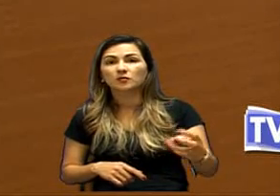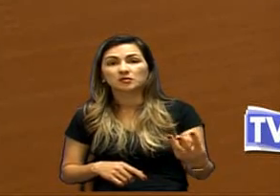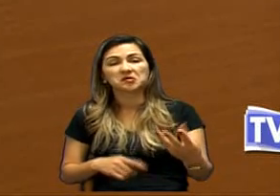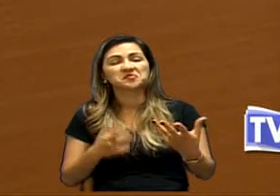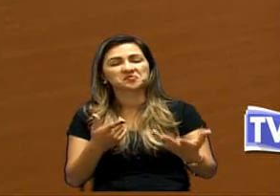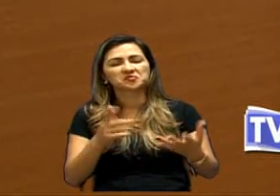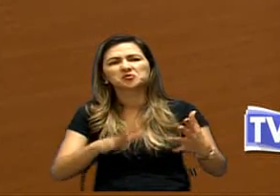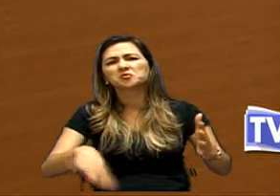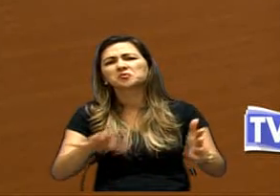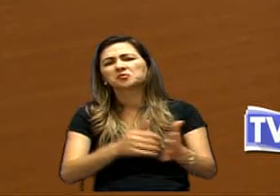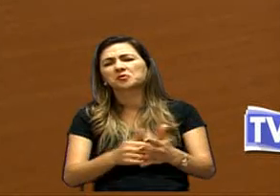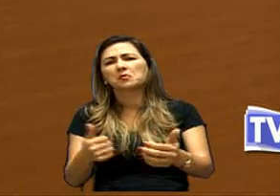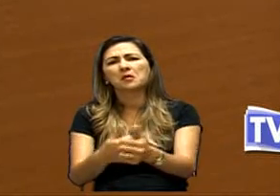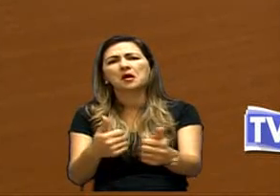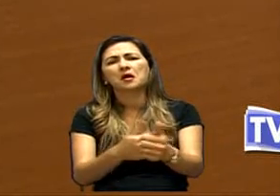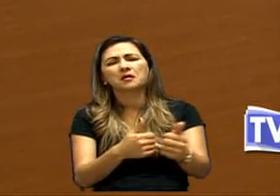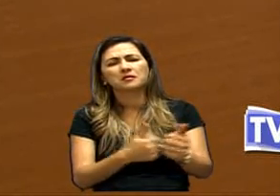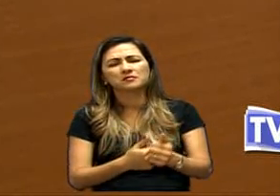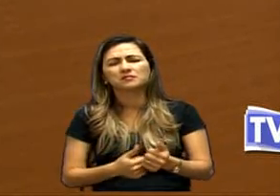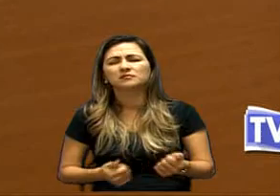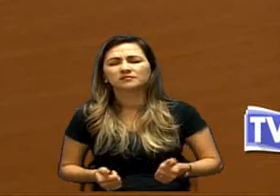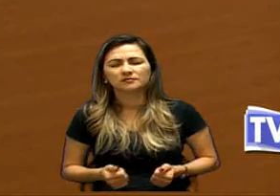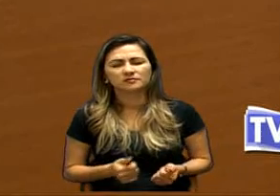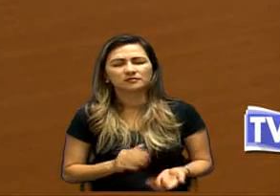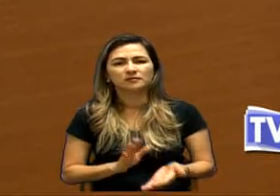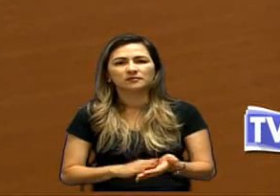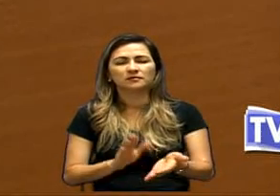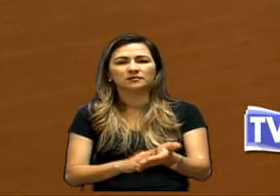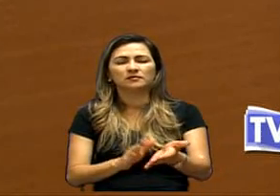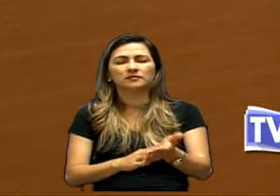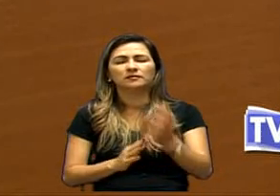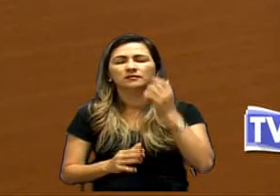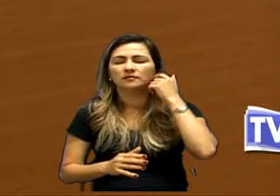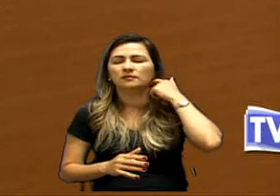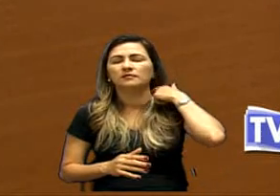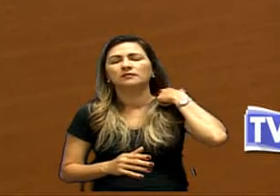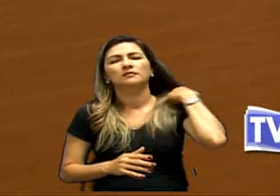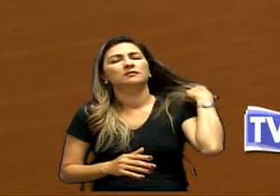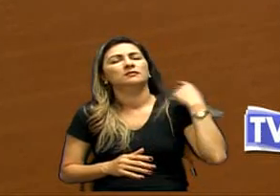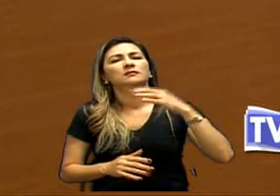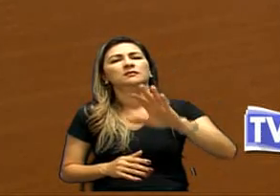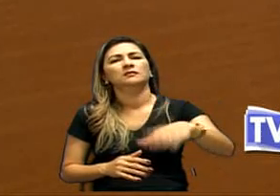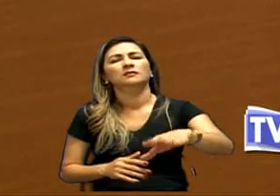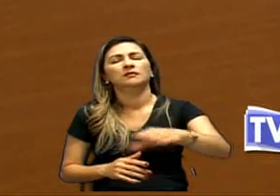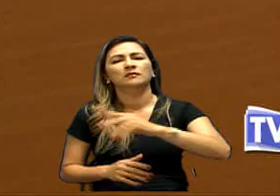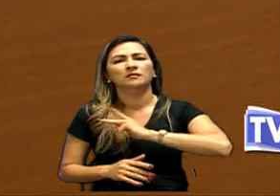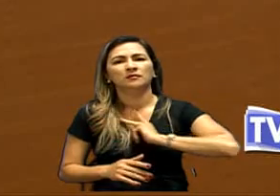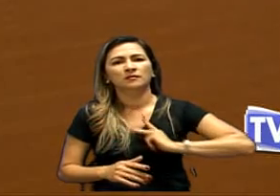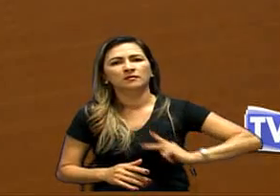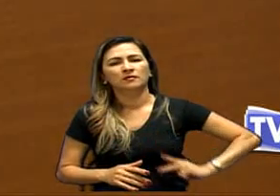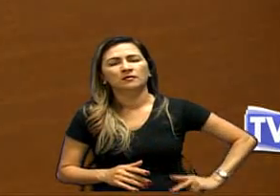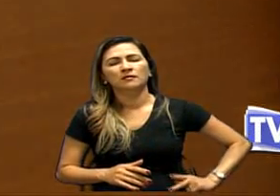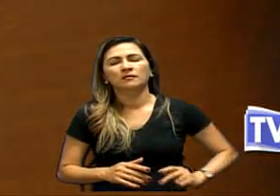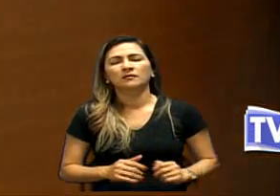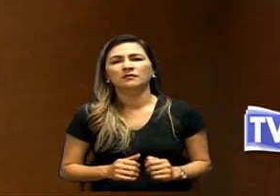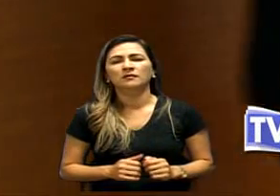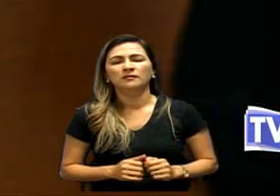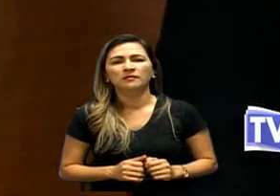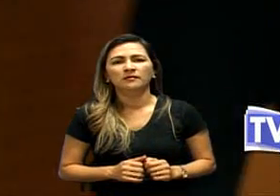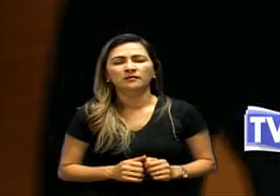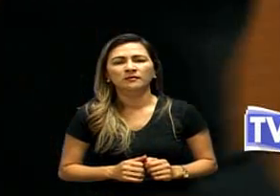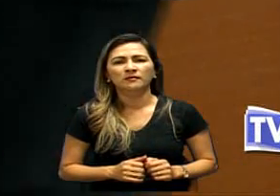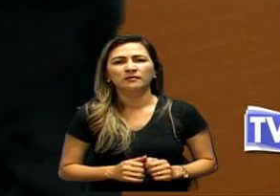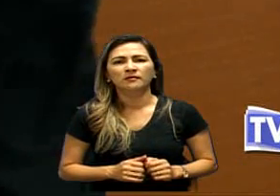mais de 30 anos aqui para a nossa cidade. Continue contribuindo. Senhor presidente, eu também... Eu